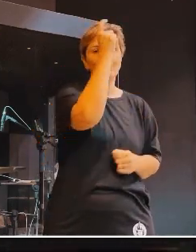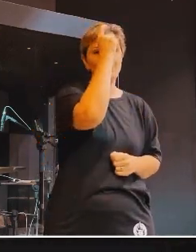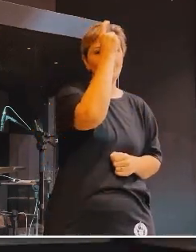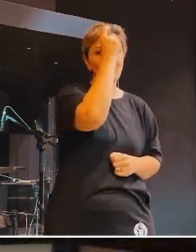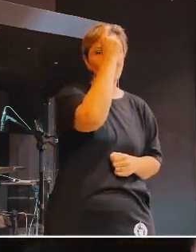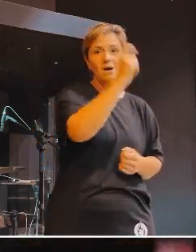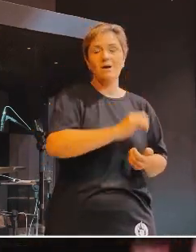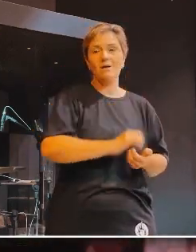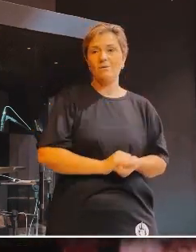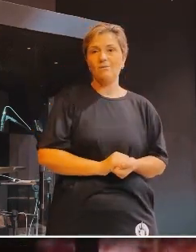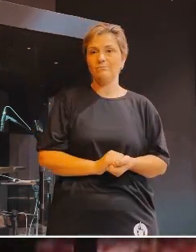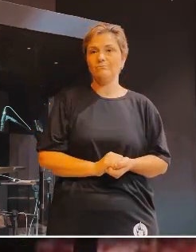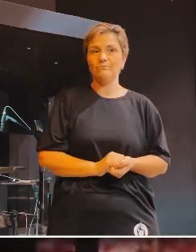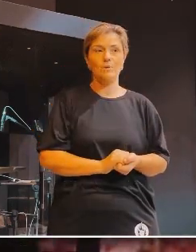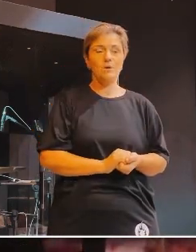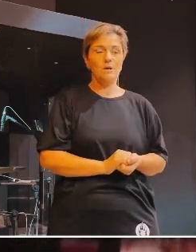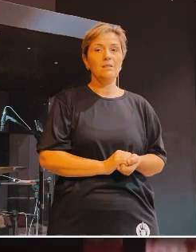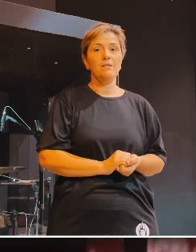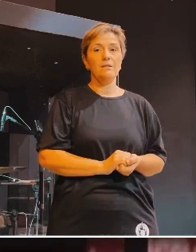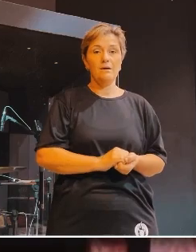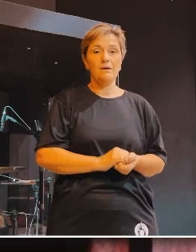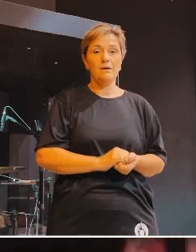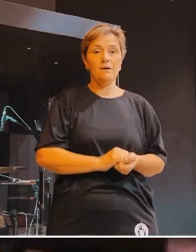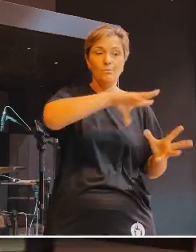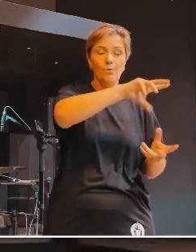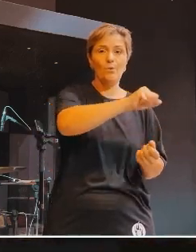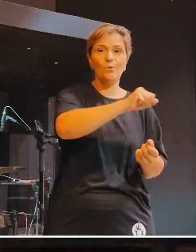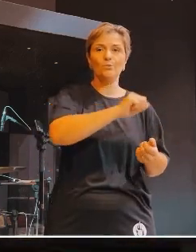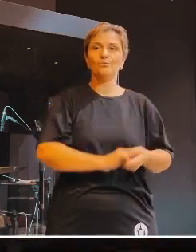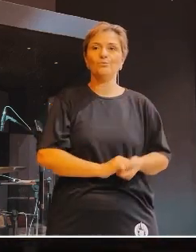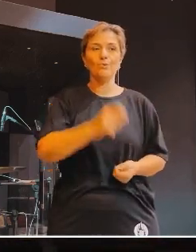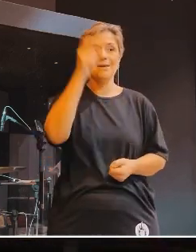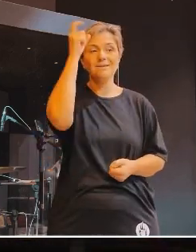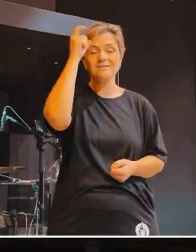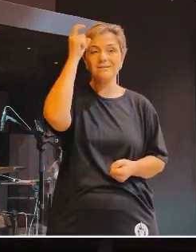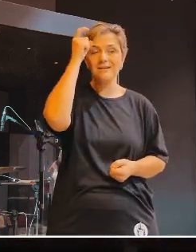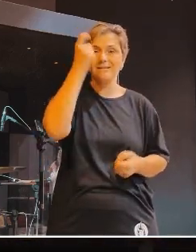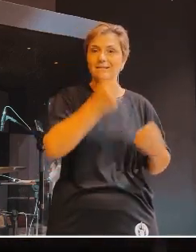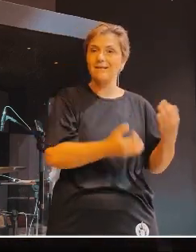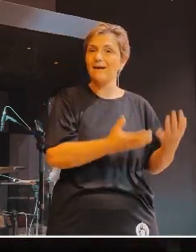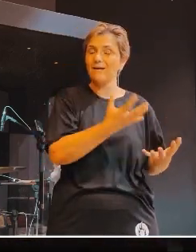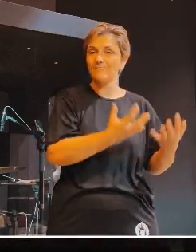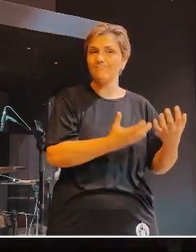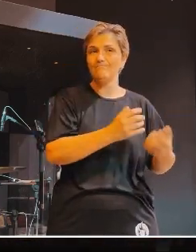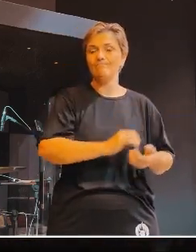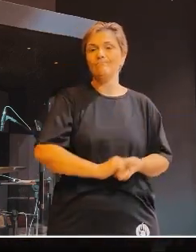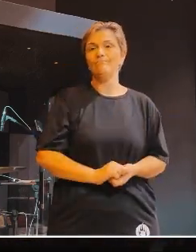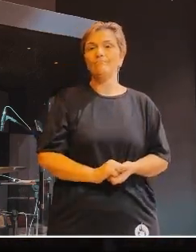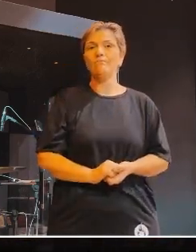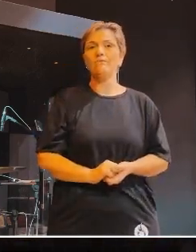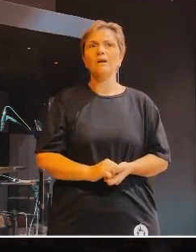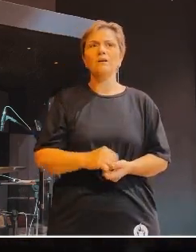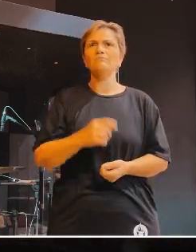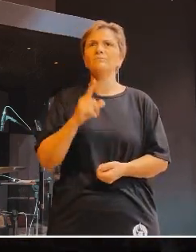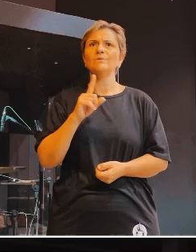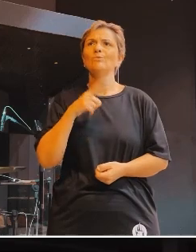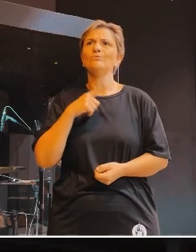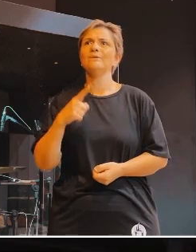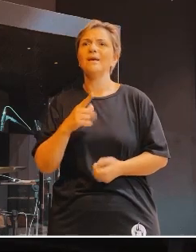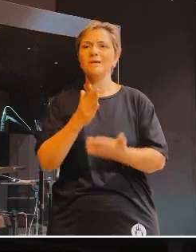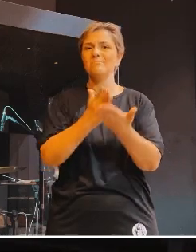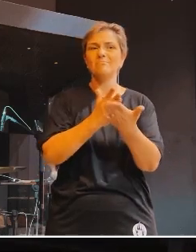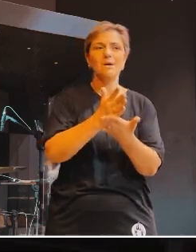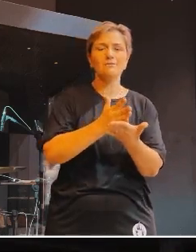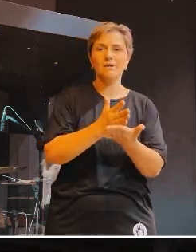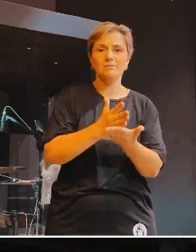ao príncipe deste mundo, que se chama Satanás. Não existe meio